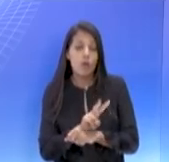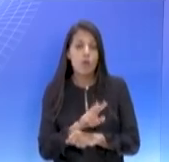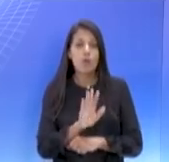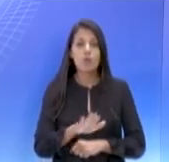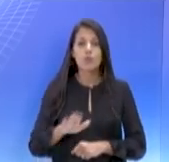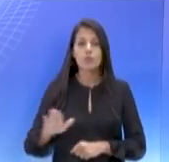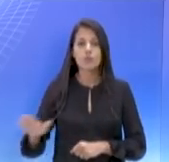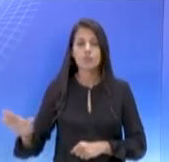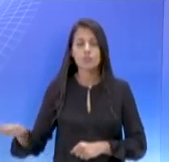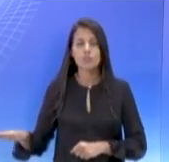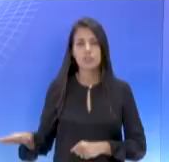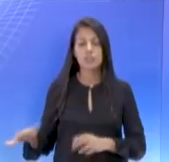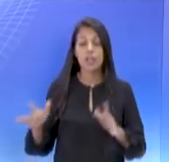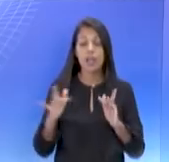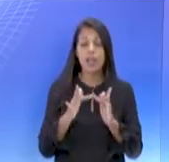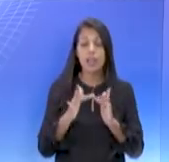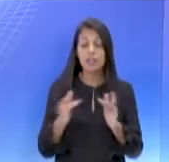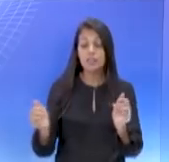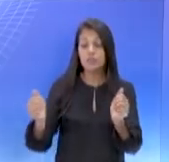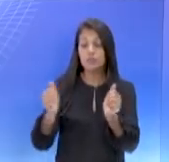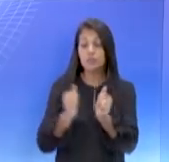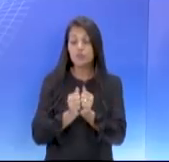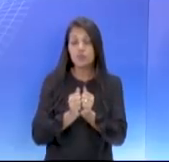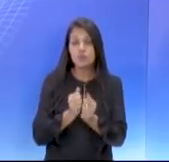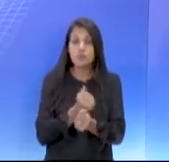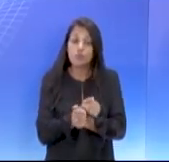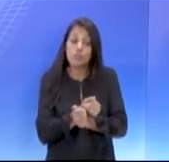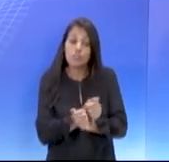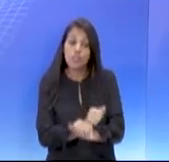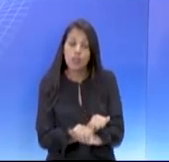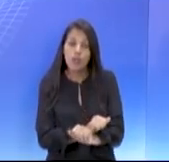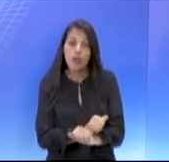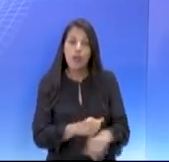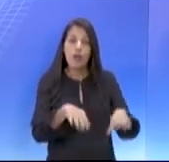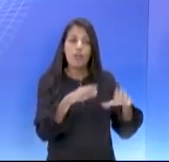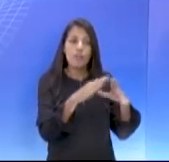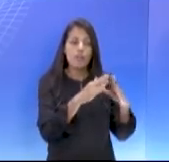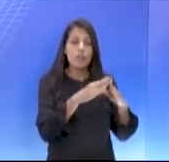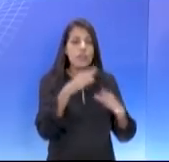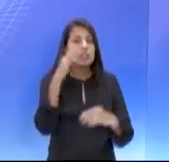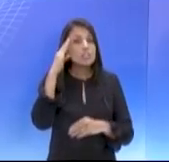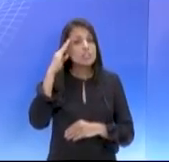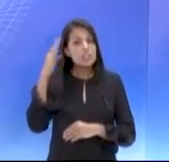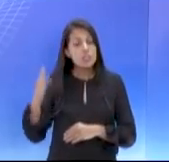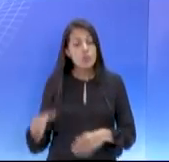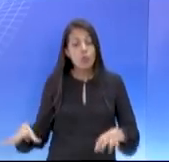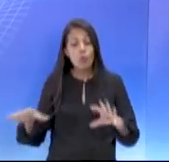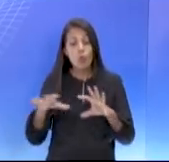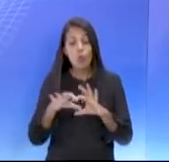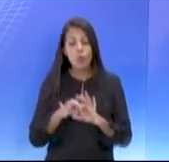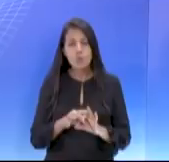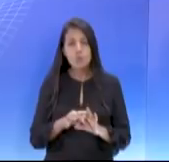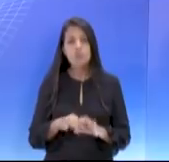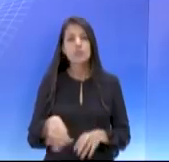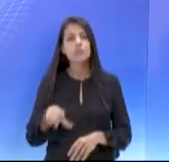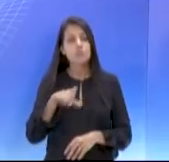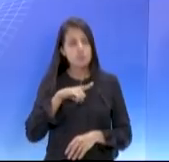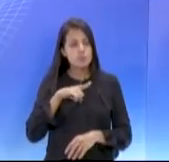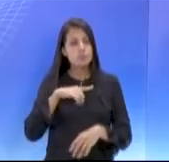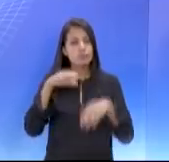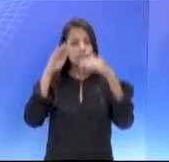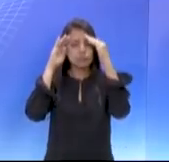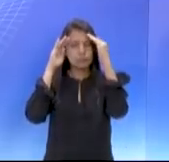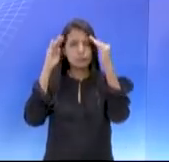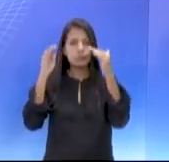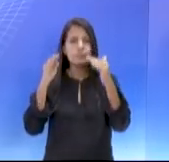Ambiguidade do trabalho doméstico, exercido pela ama de leite, desenvolvendo uma relação de proximidade e